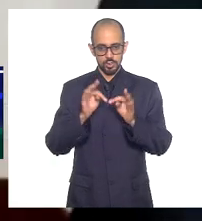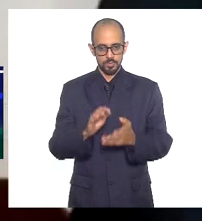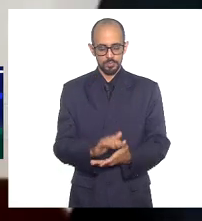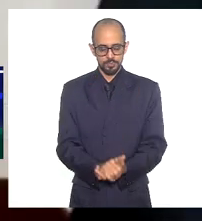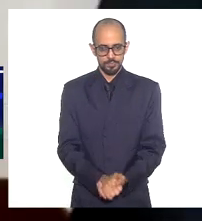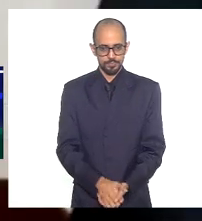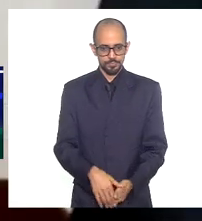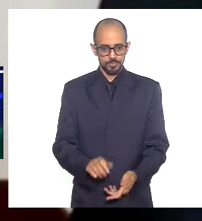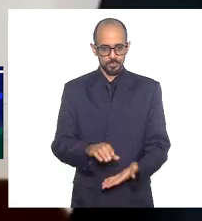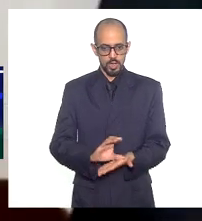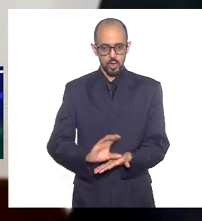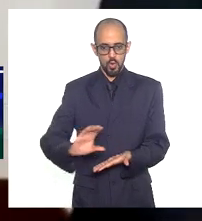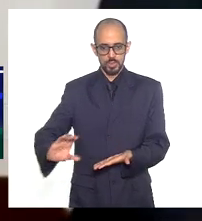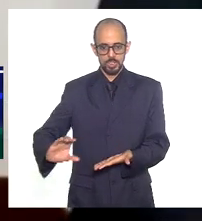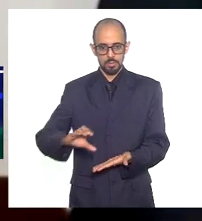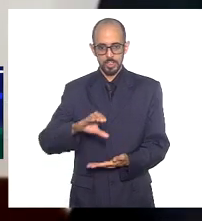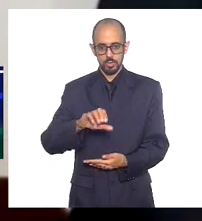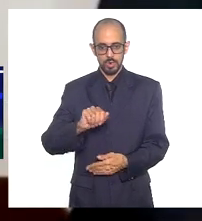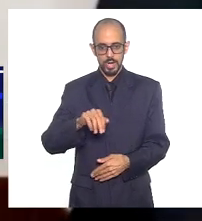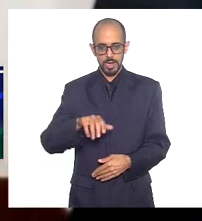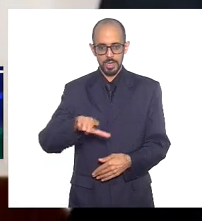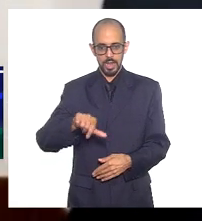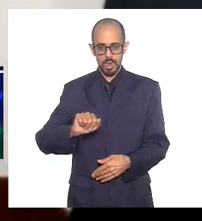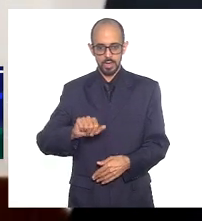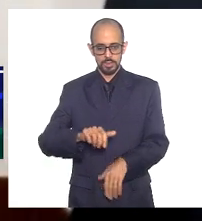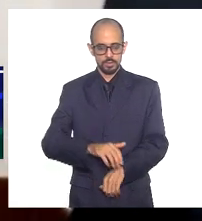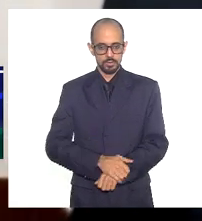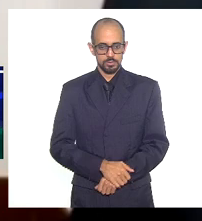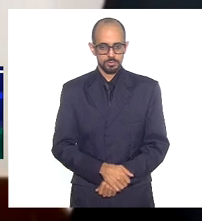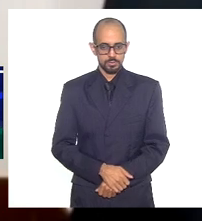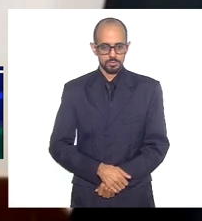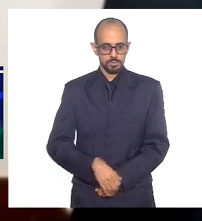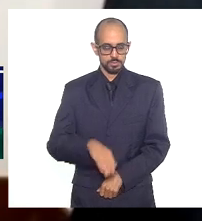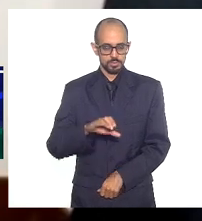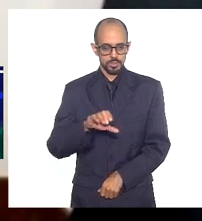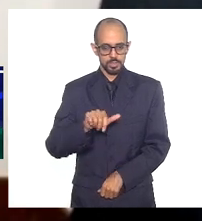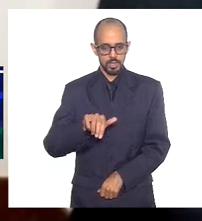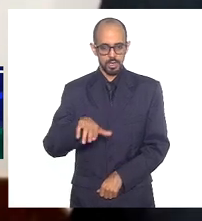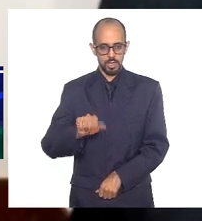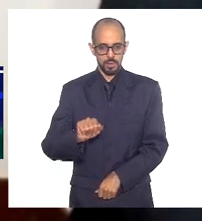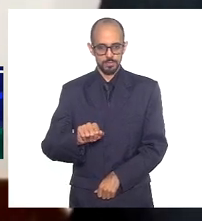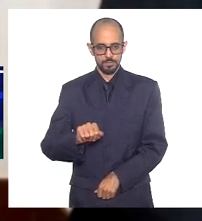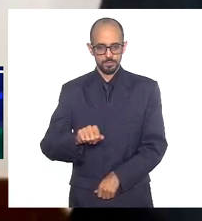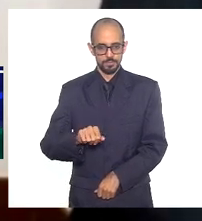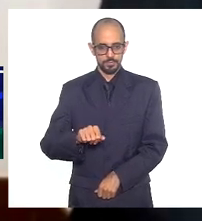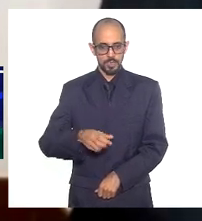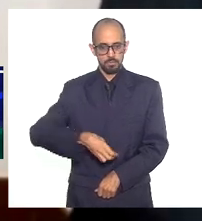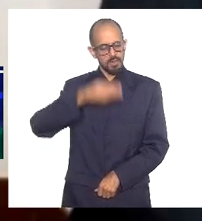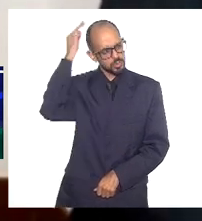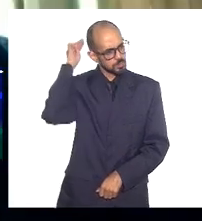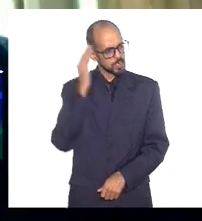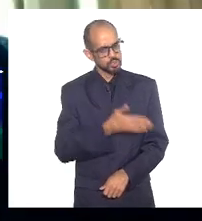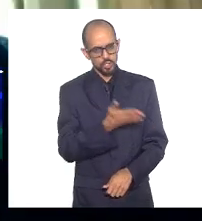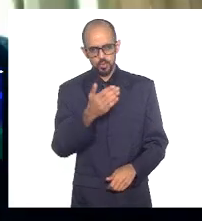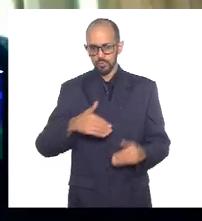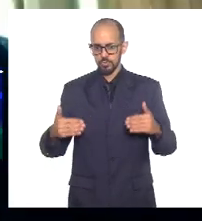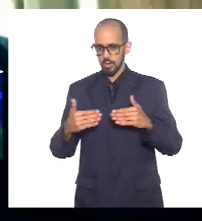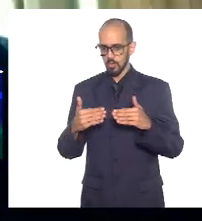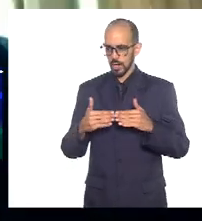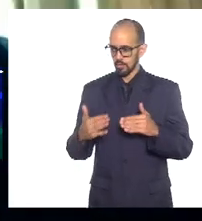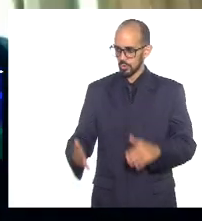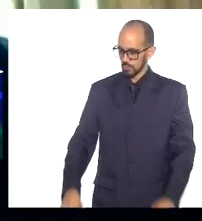Comissão de Orçamento Deputado Márcio Canella Deputado Márcio Canella Deputado Márcio Pacheco favorável presidente